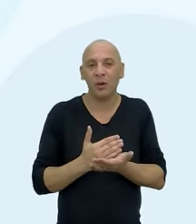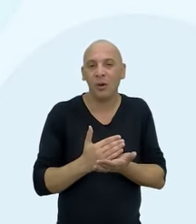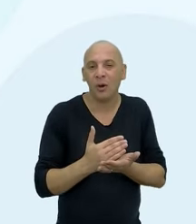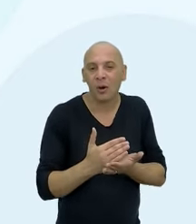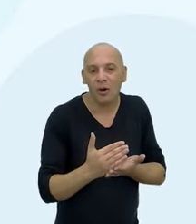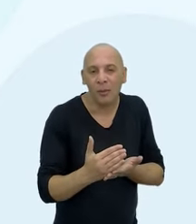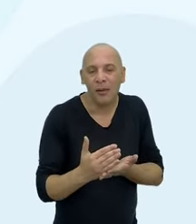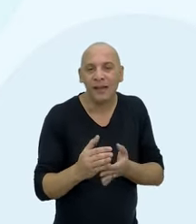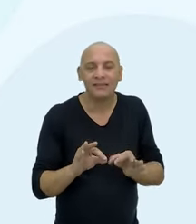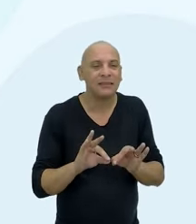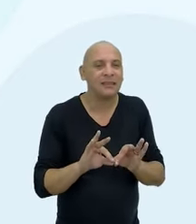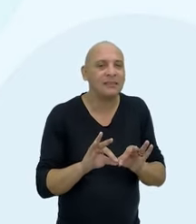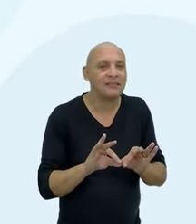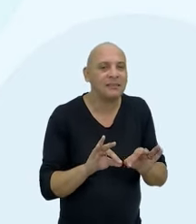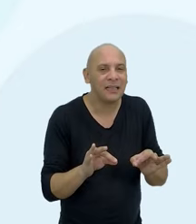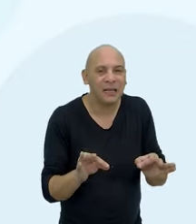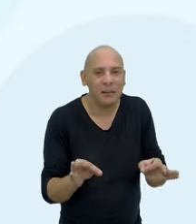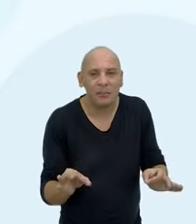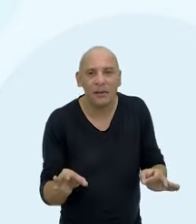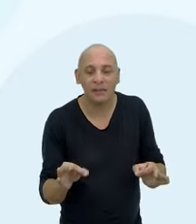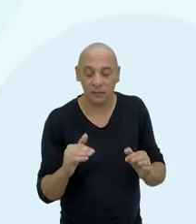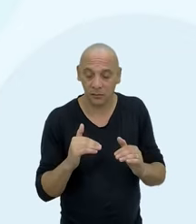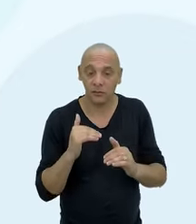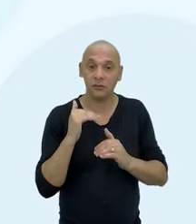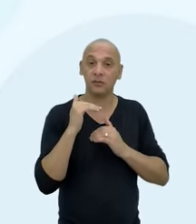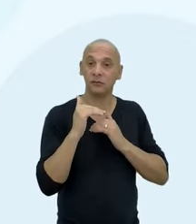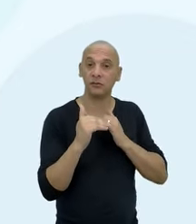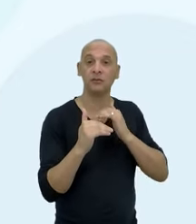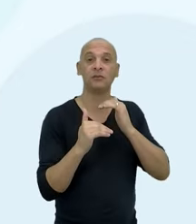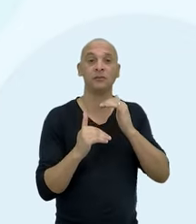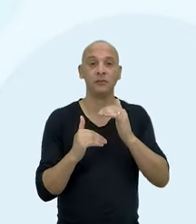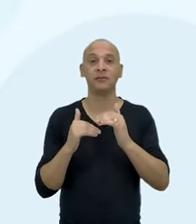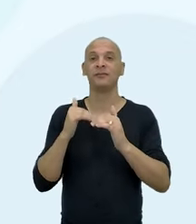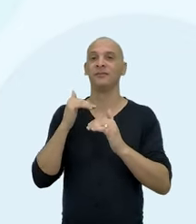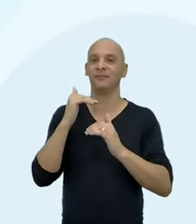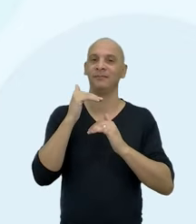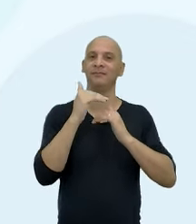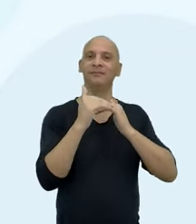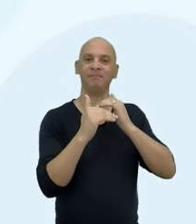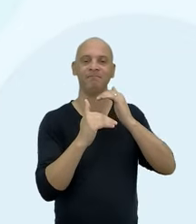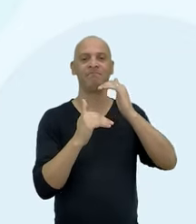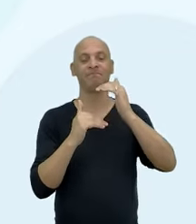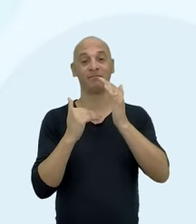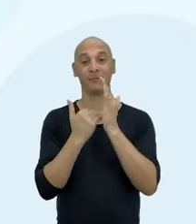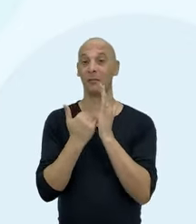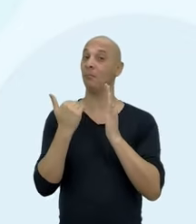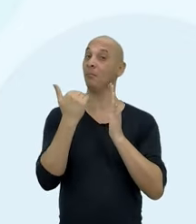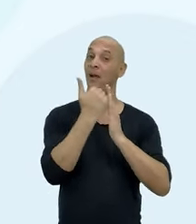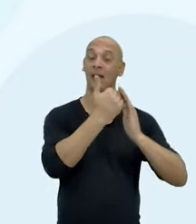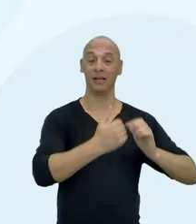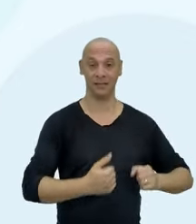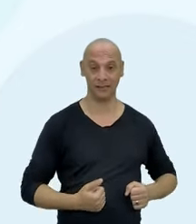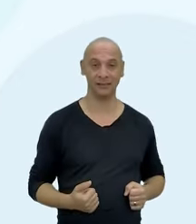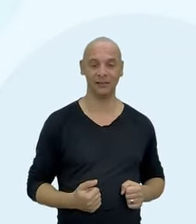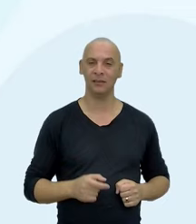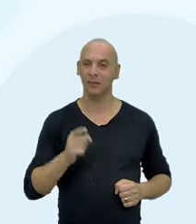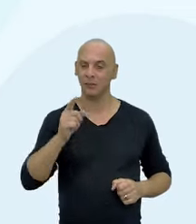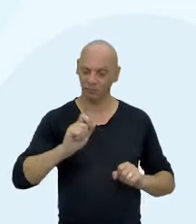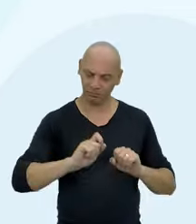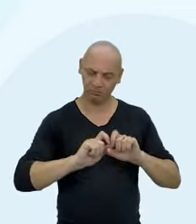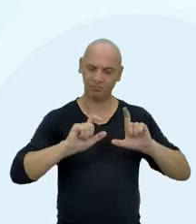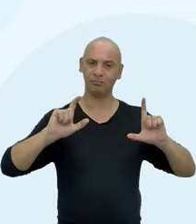miçangas começando com as balinhas e chegando no da trigonometria e muito mais então a gente